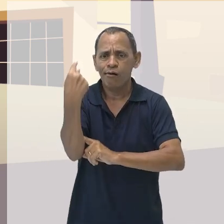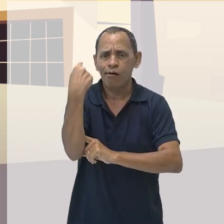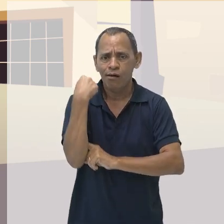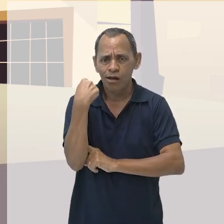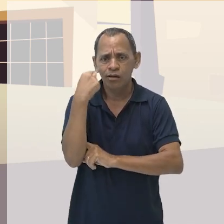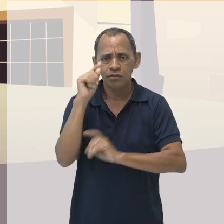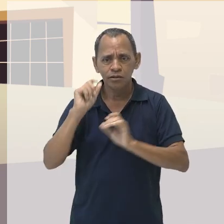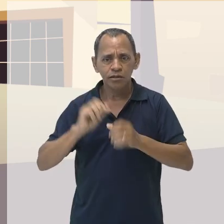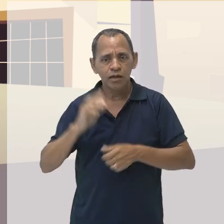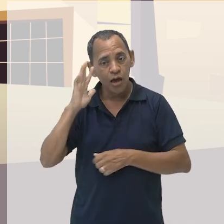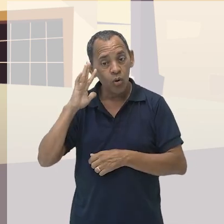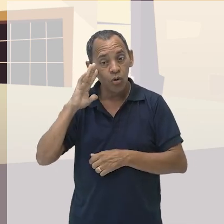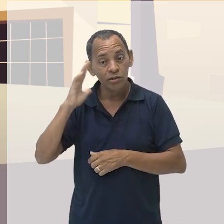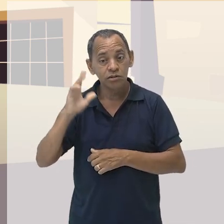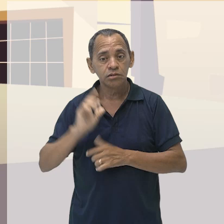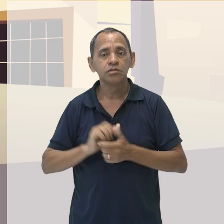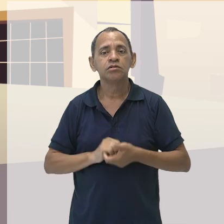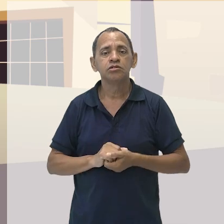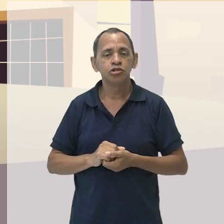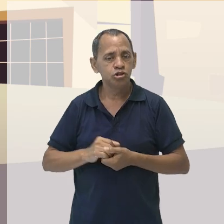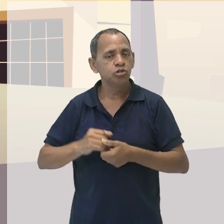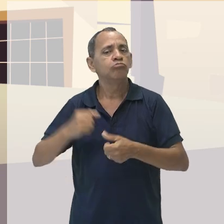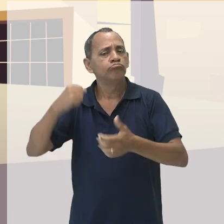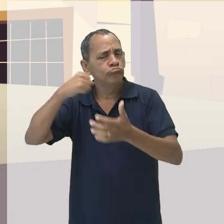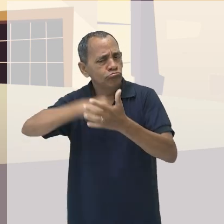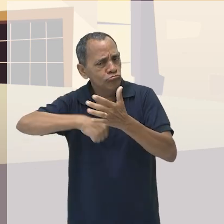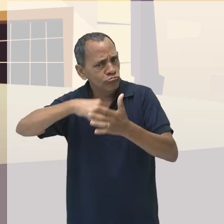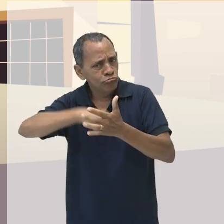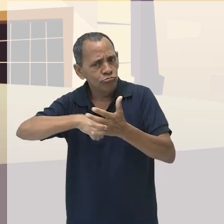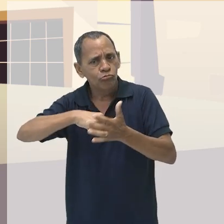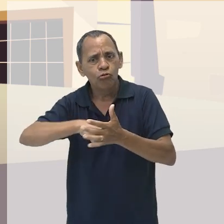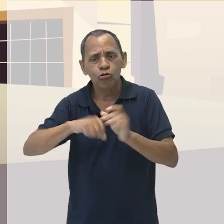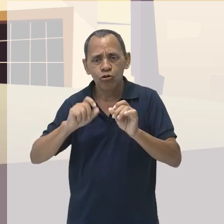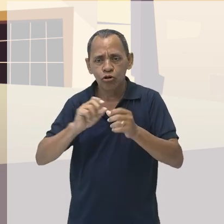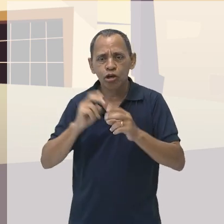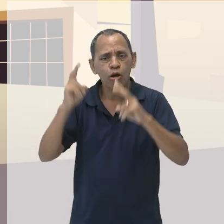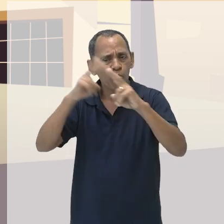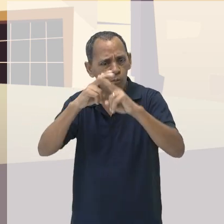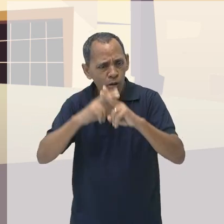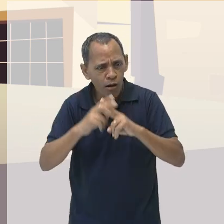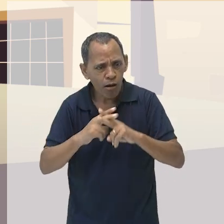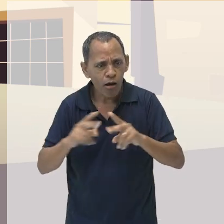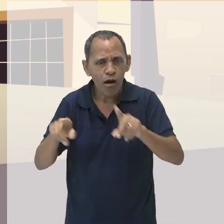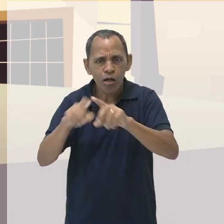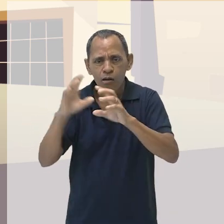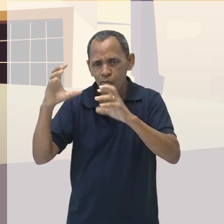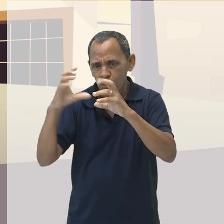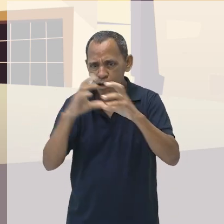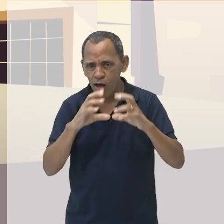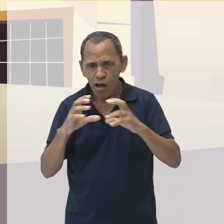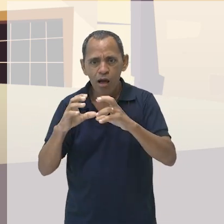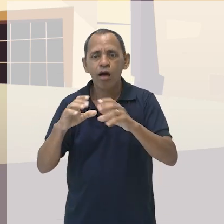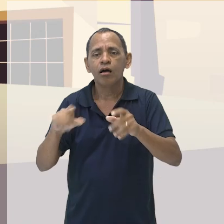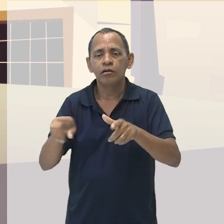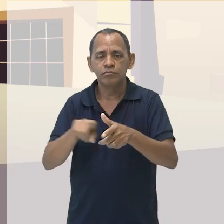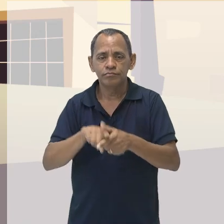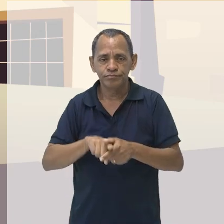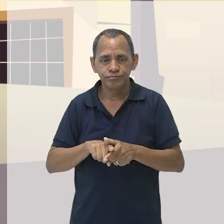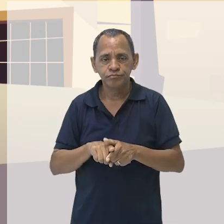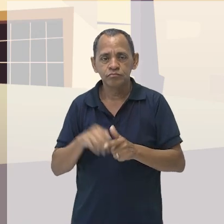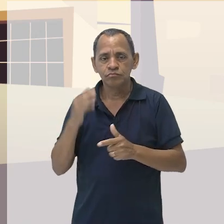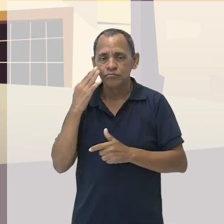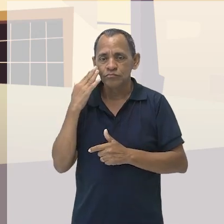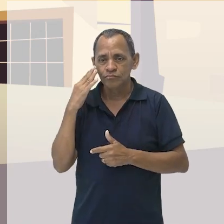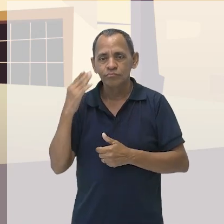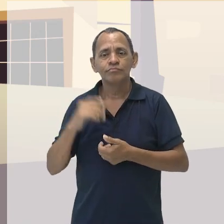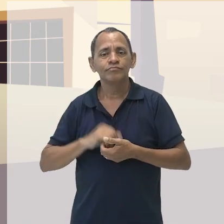onde ocorriam grandes combates. E falando em combate, observem os nossos